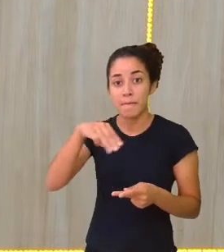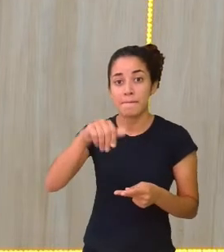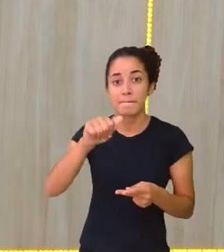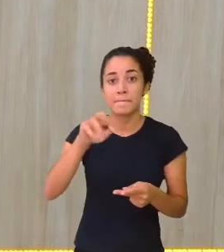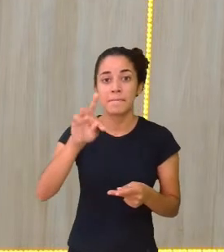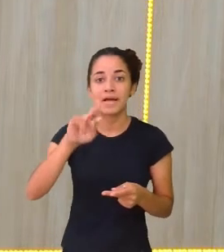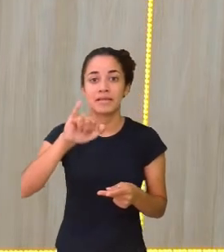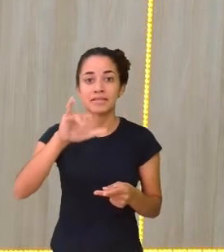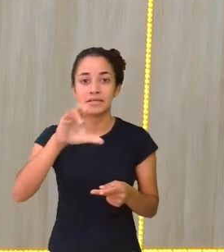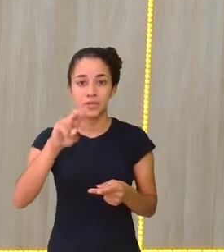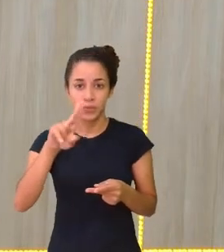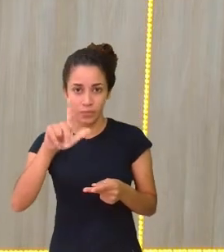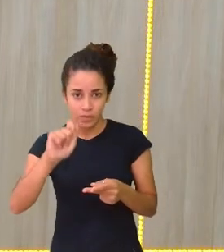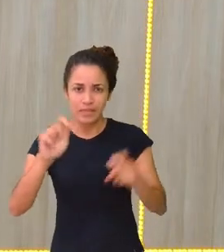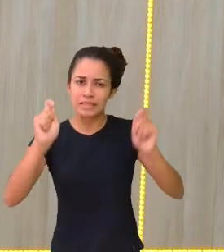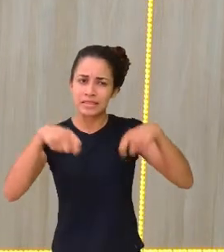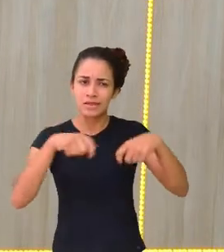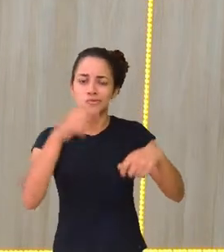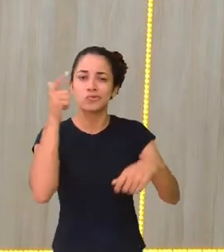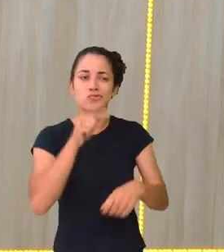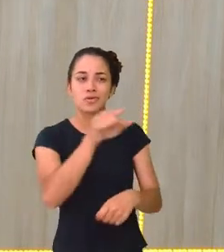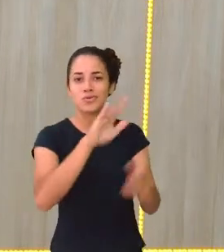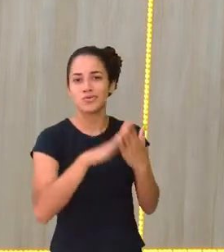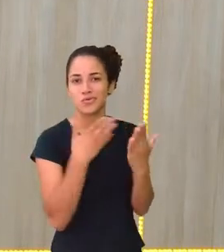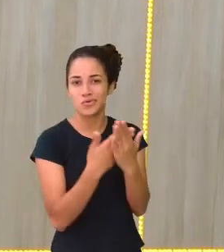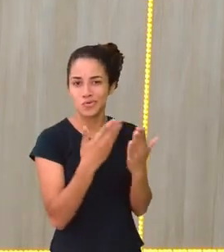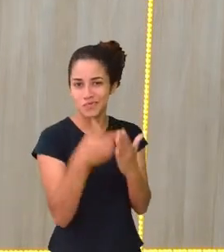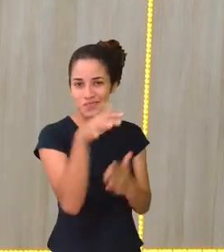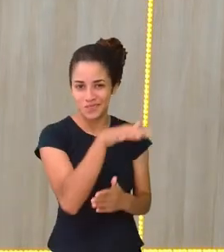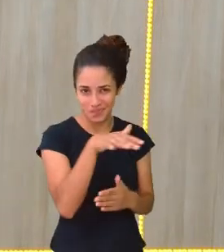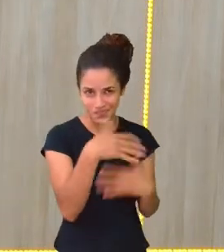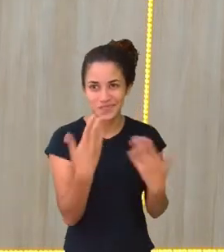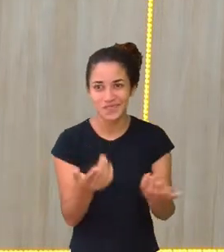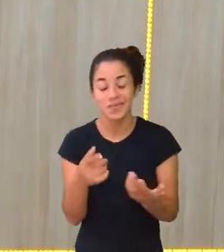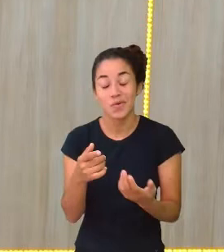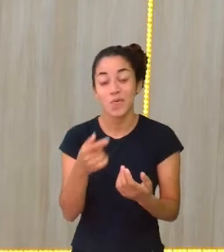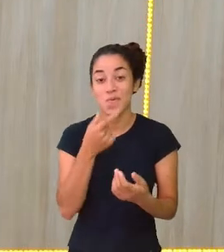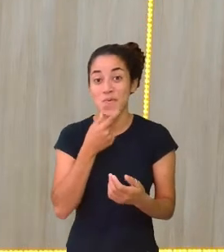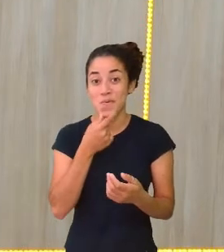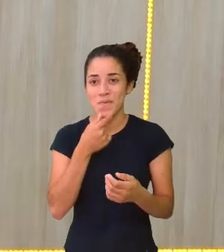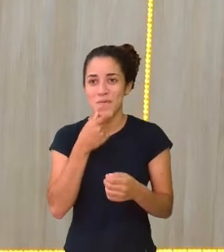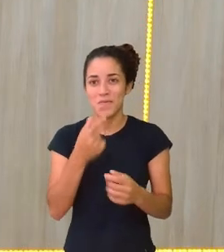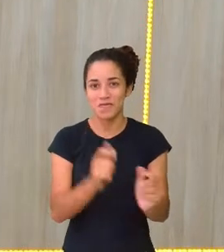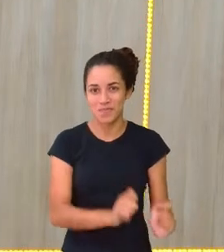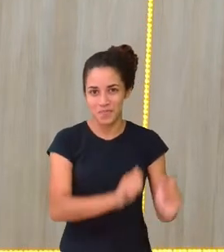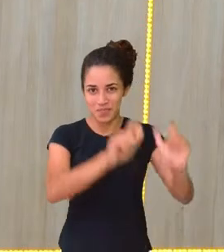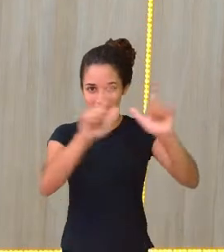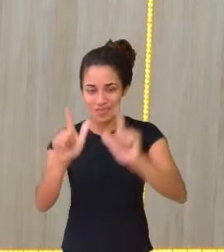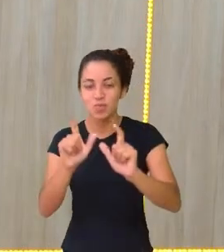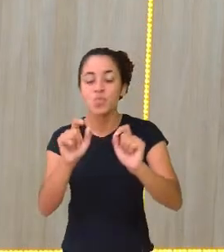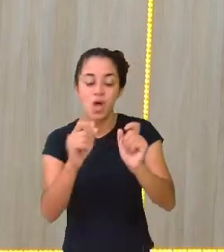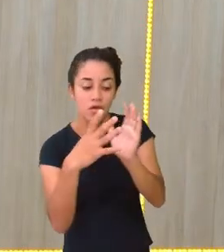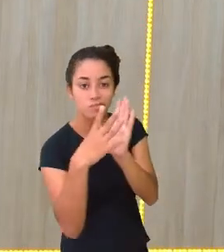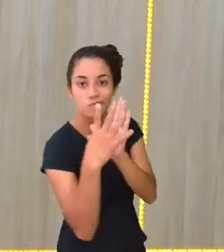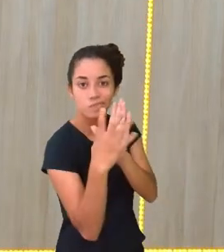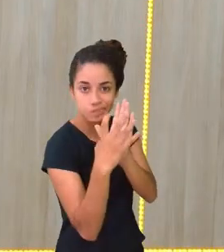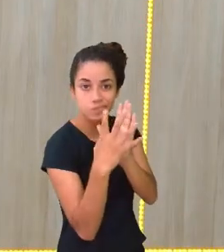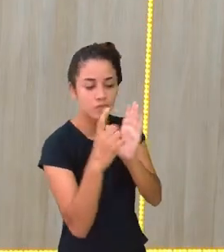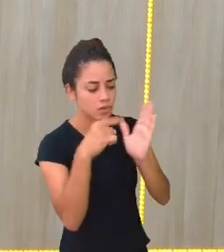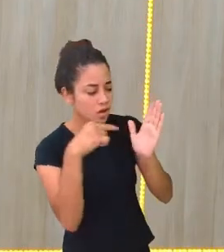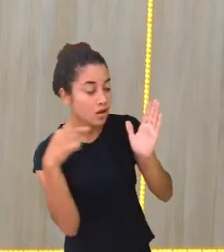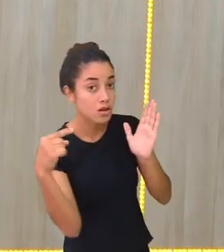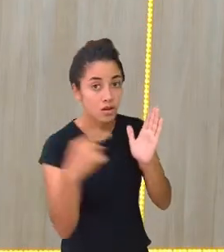na escola. E agora, a gente vai fornecer aí, ó, a Cleito vai colocar para vocês os 2 QR Codes. E os QR Codes é para que